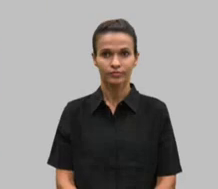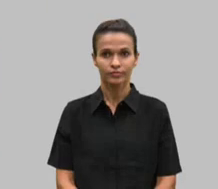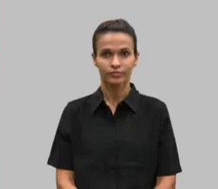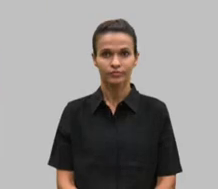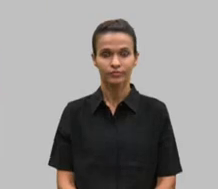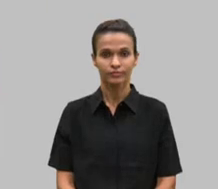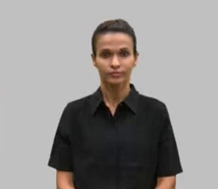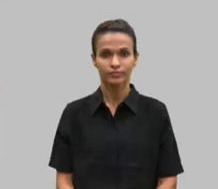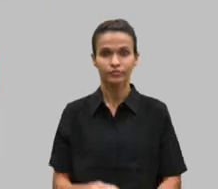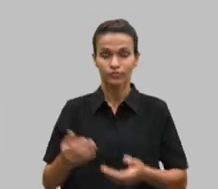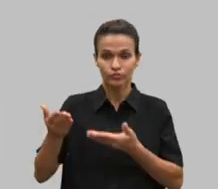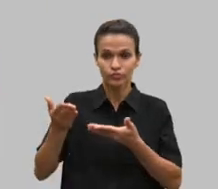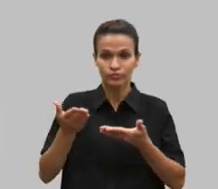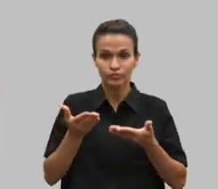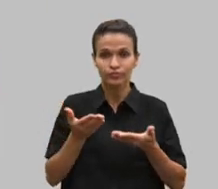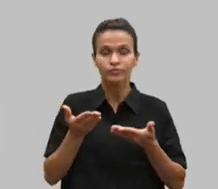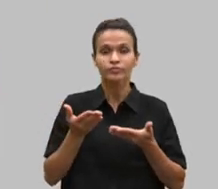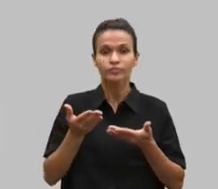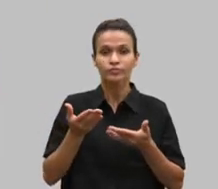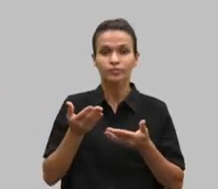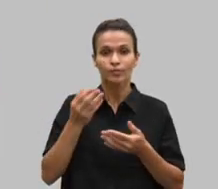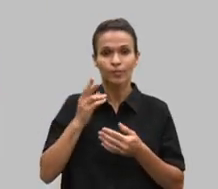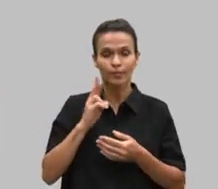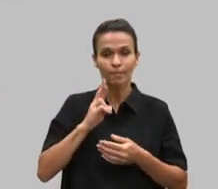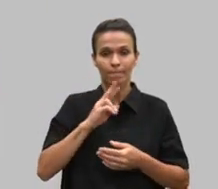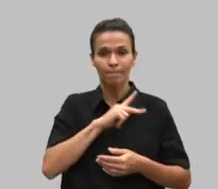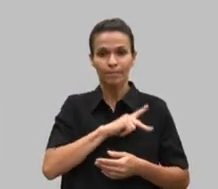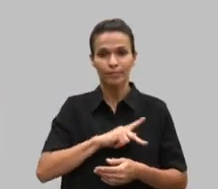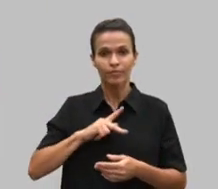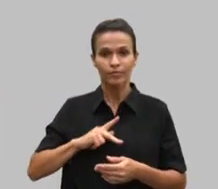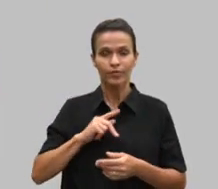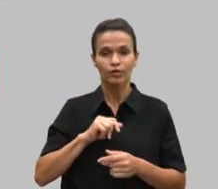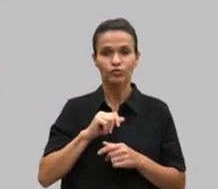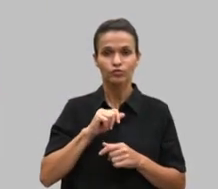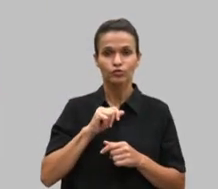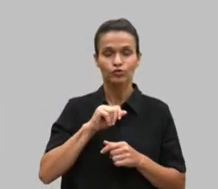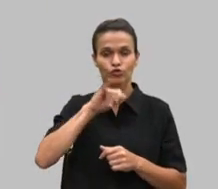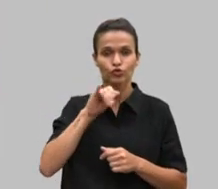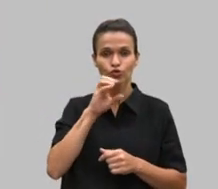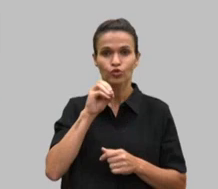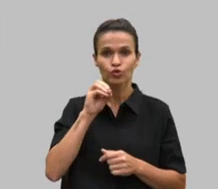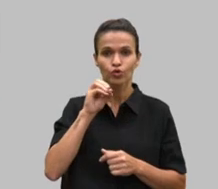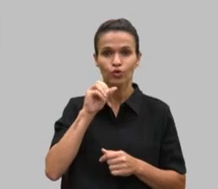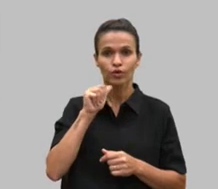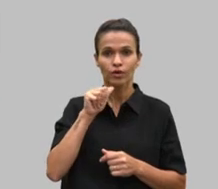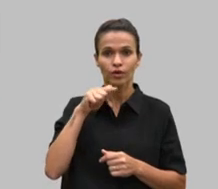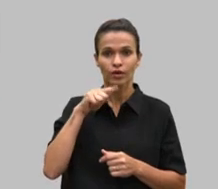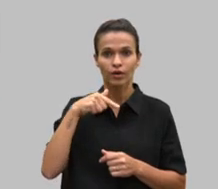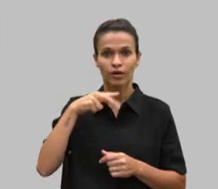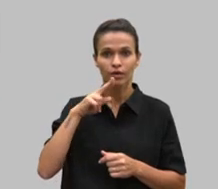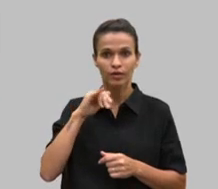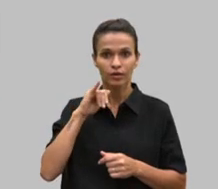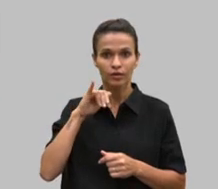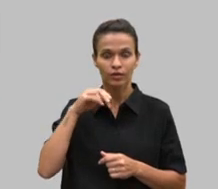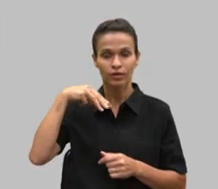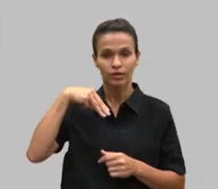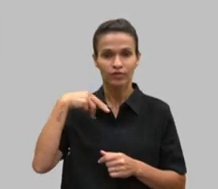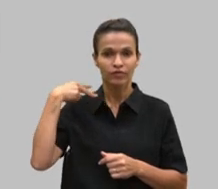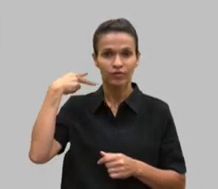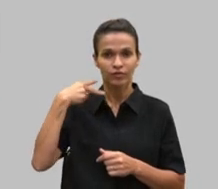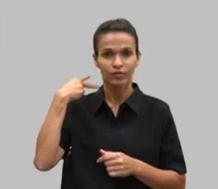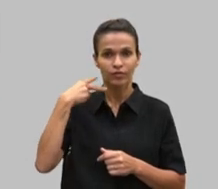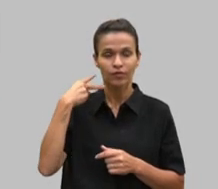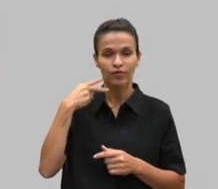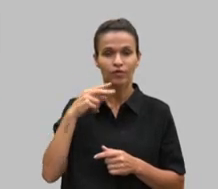convida nesse momento presidente da Câmara Municipal de Joaquim Felício vereadora joycilene Câmara Caldeira